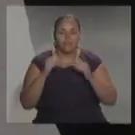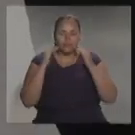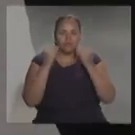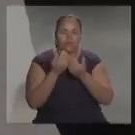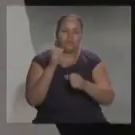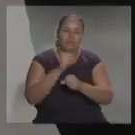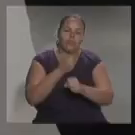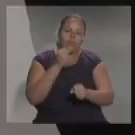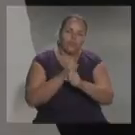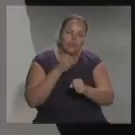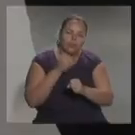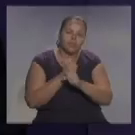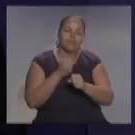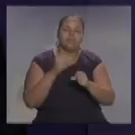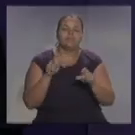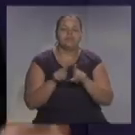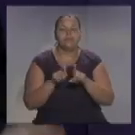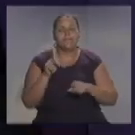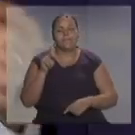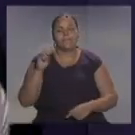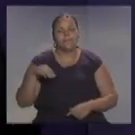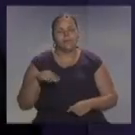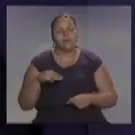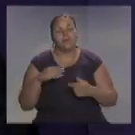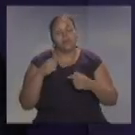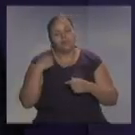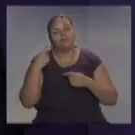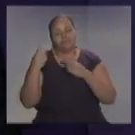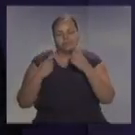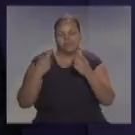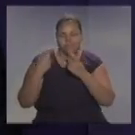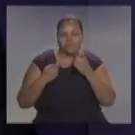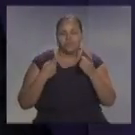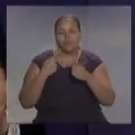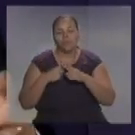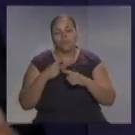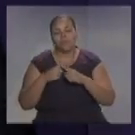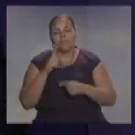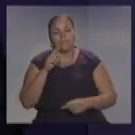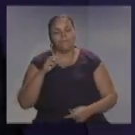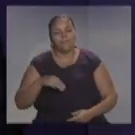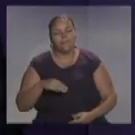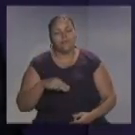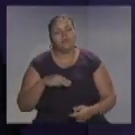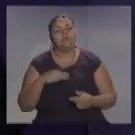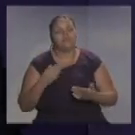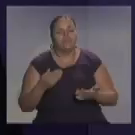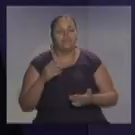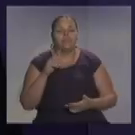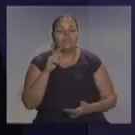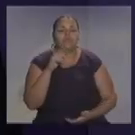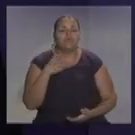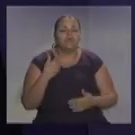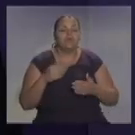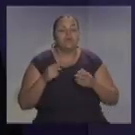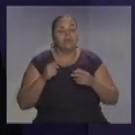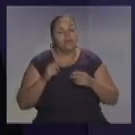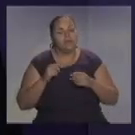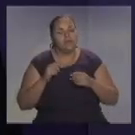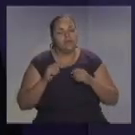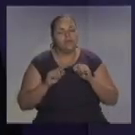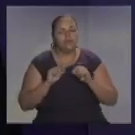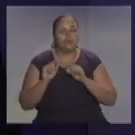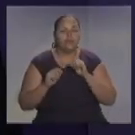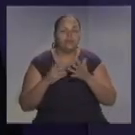adequarem para a Copa do Mundo. O Pan-Americano, né? Foi por isso que eu fiquei muito preocupado, porque o legado do Pan-Americano foi um legado que